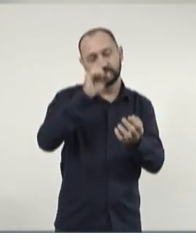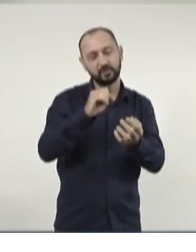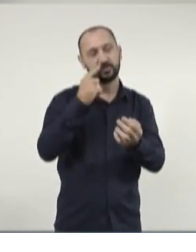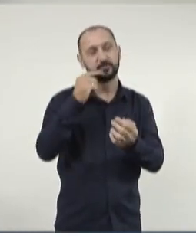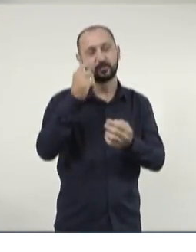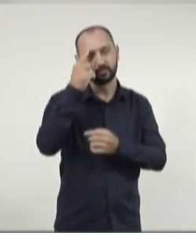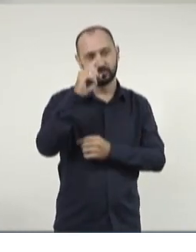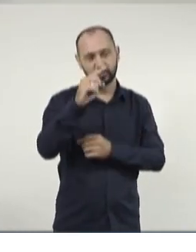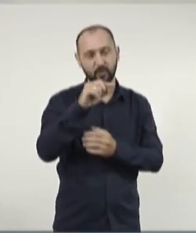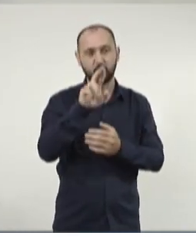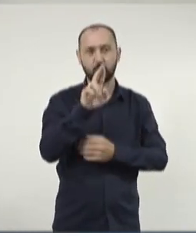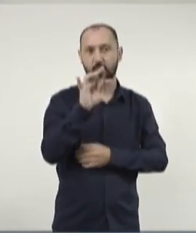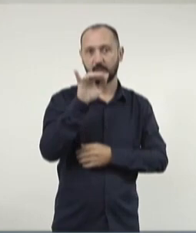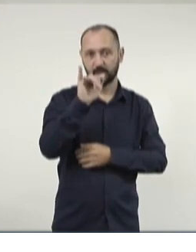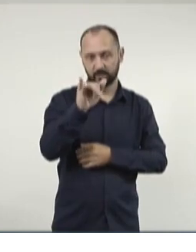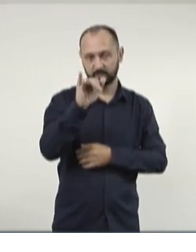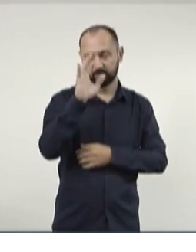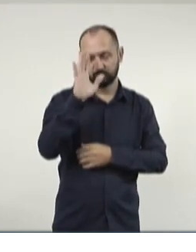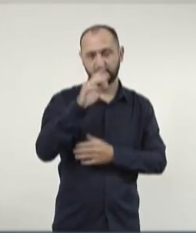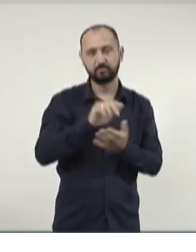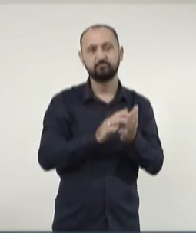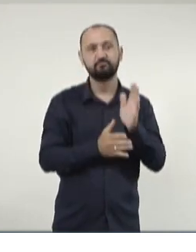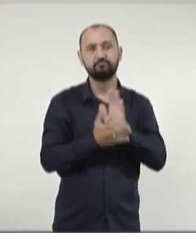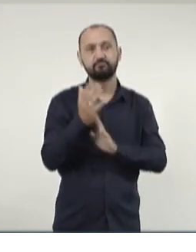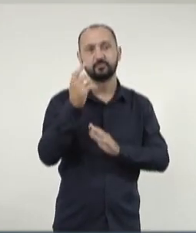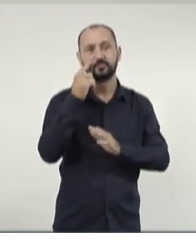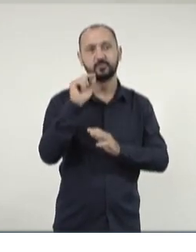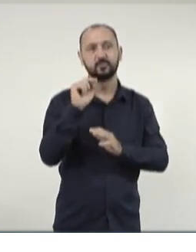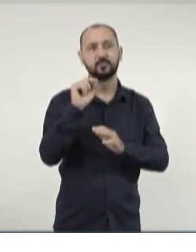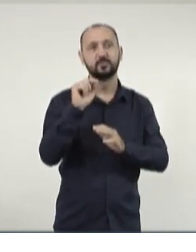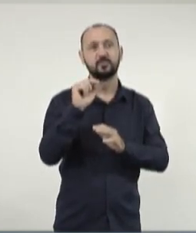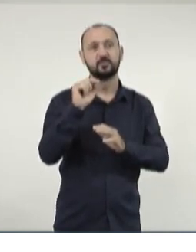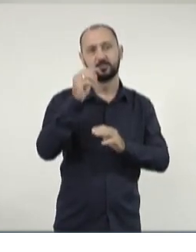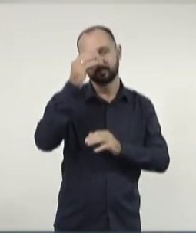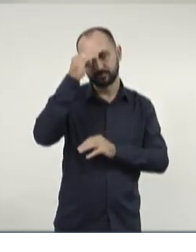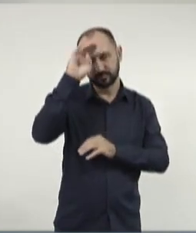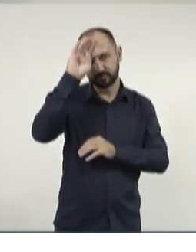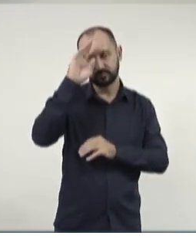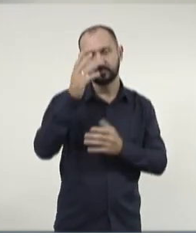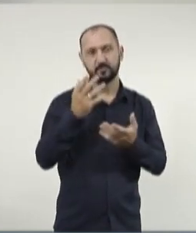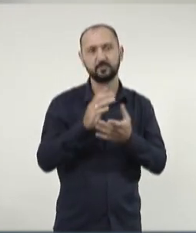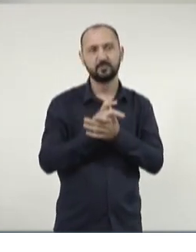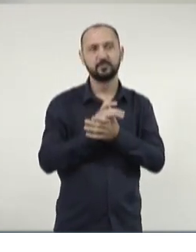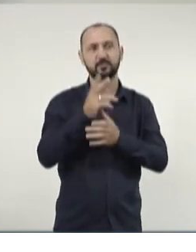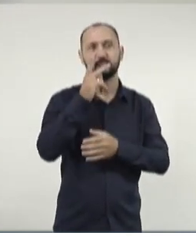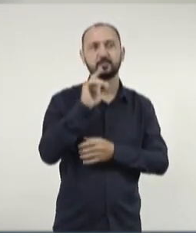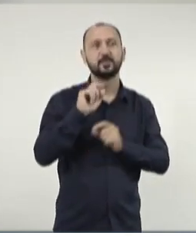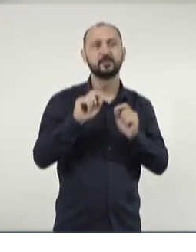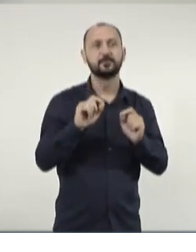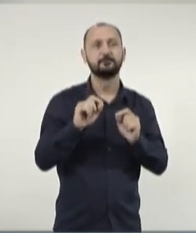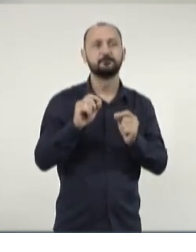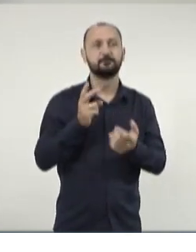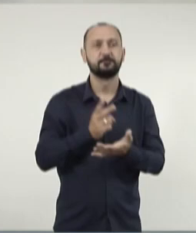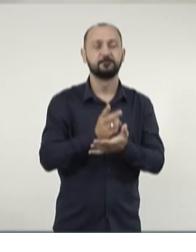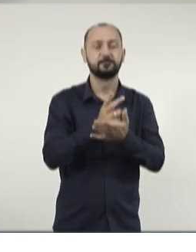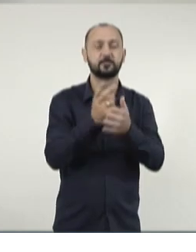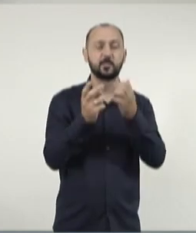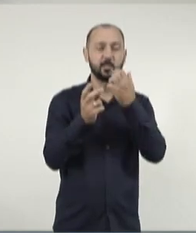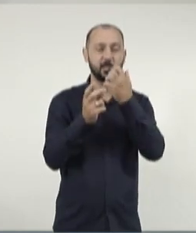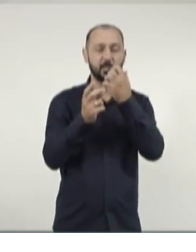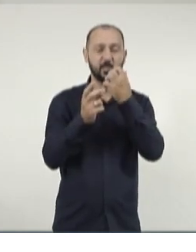meu pai da UTI e fomos para a enfermaria. E meu pai ainda ficou,